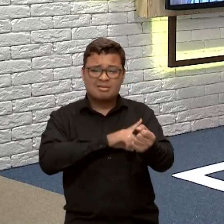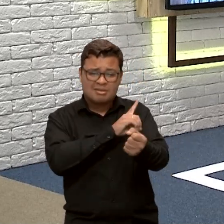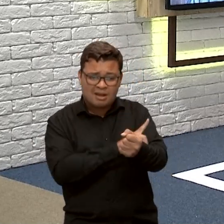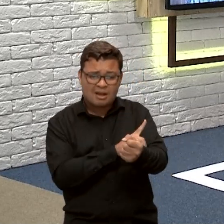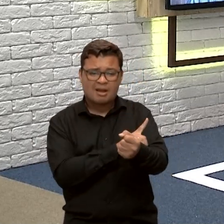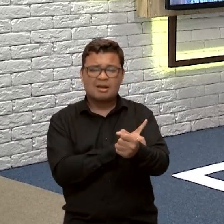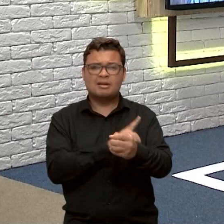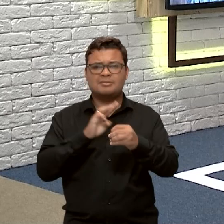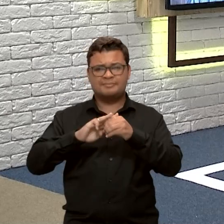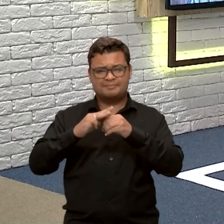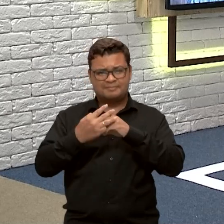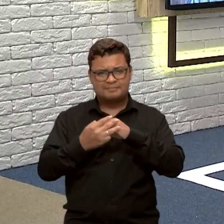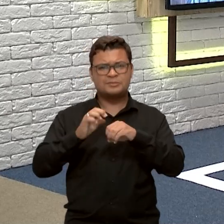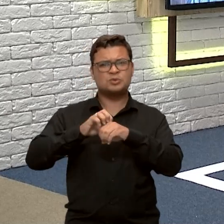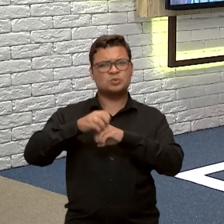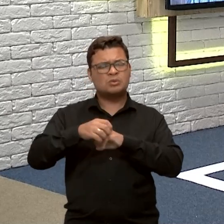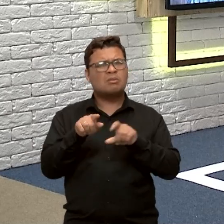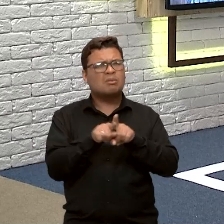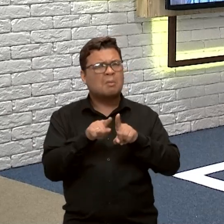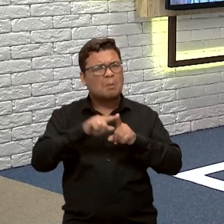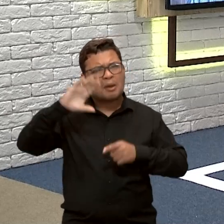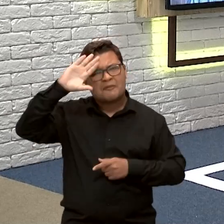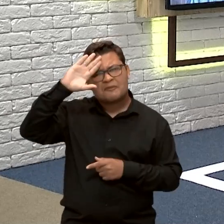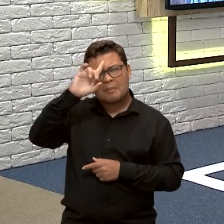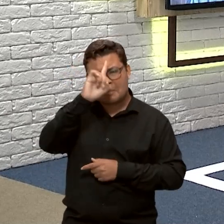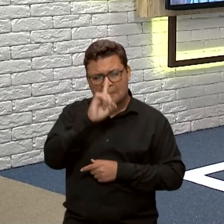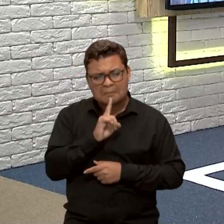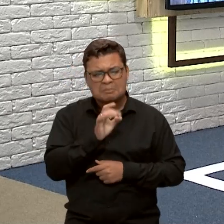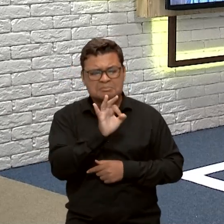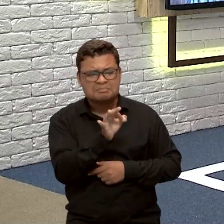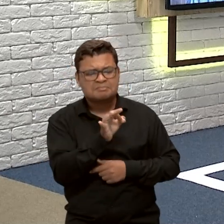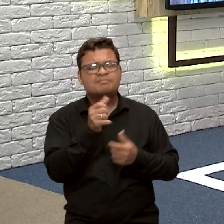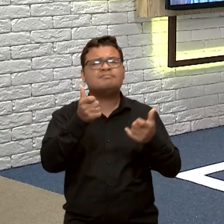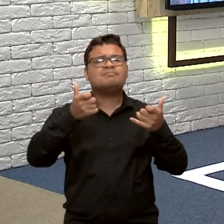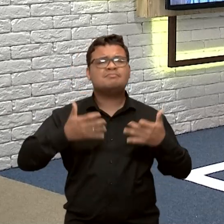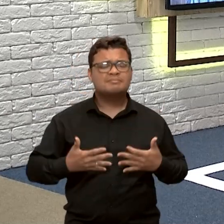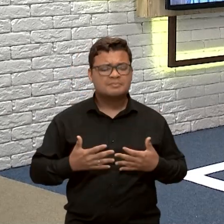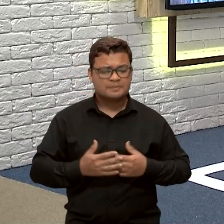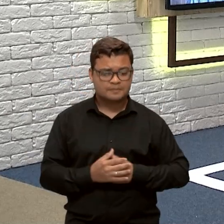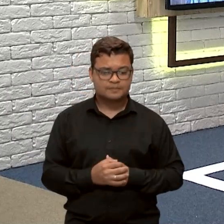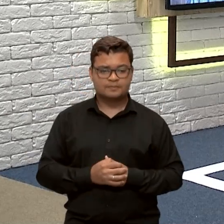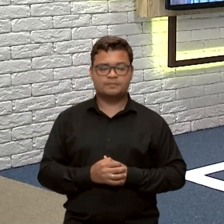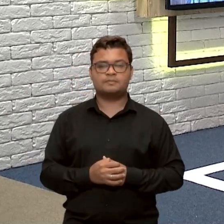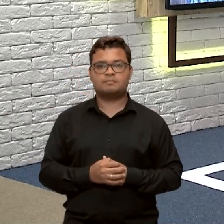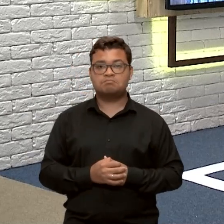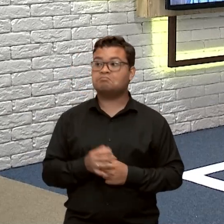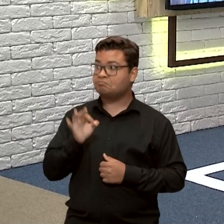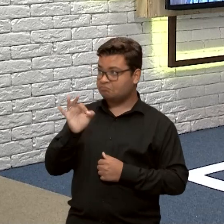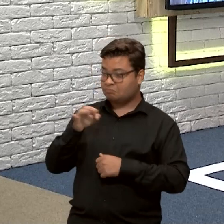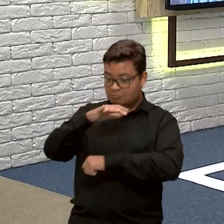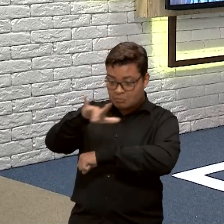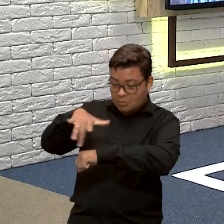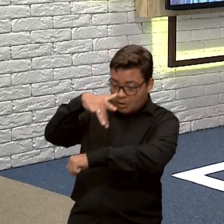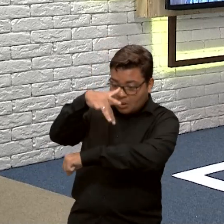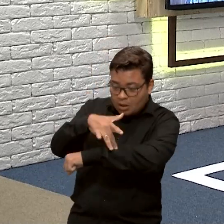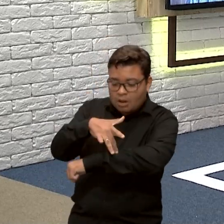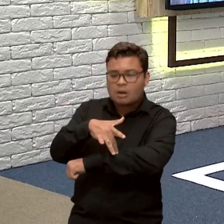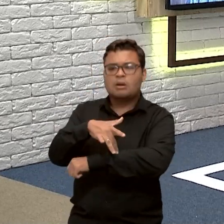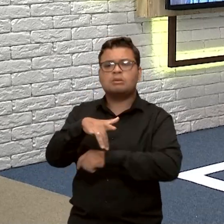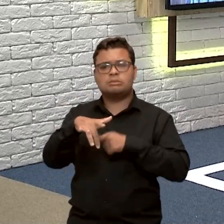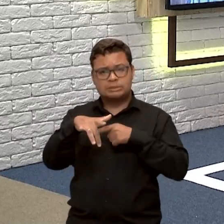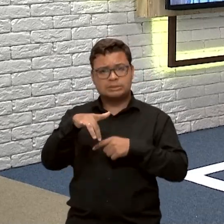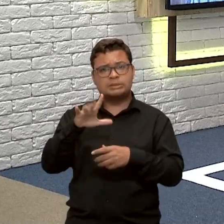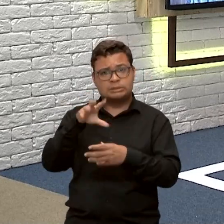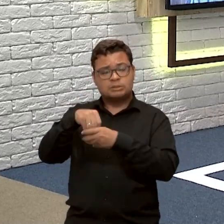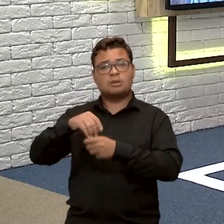começo do programa, mas que é bom a gente falar, né? O Aedes aegypti é transmissor de diferentes doenças, né? Como a